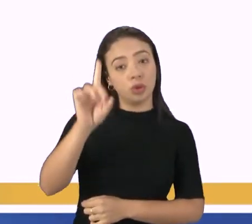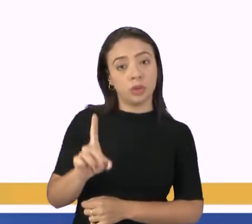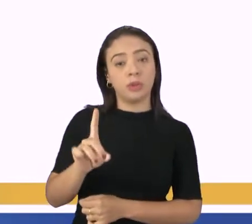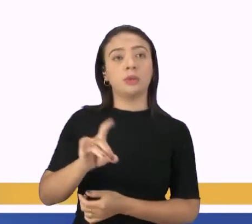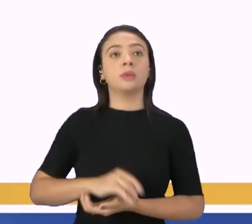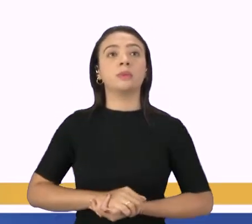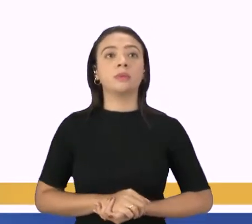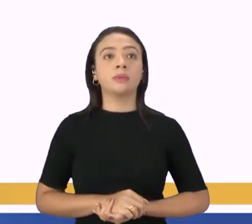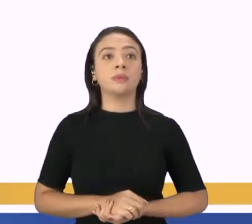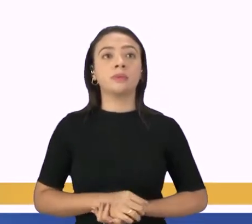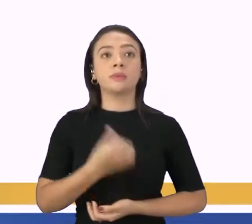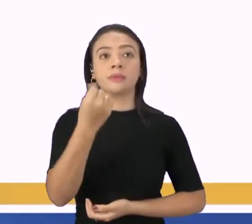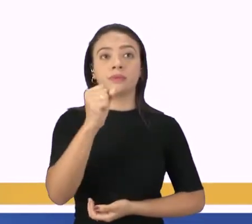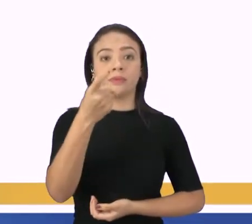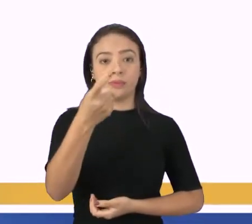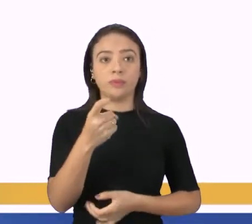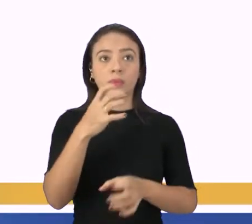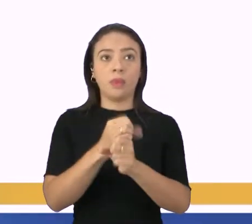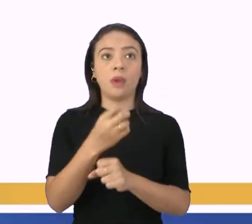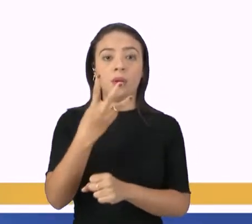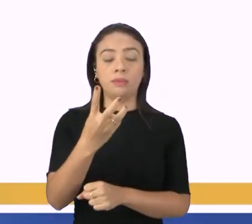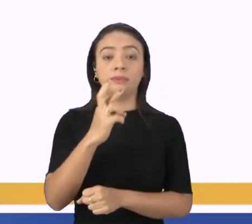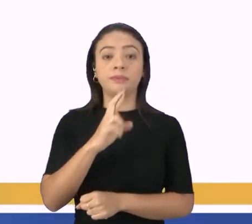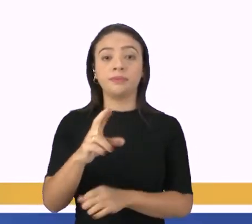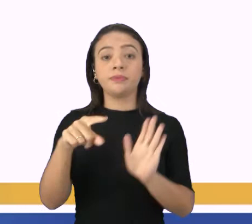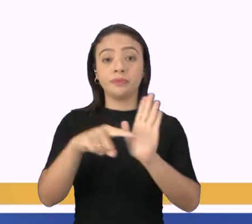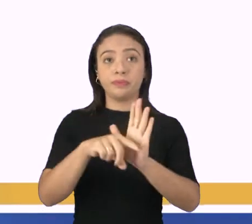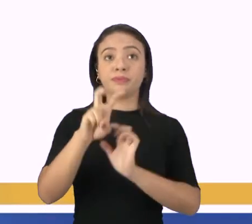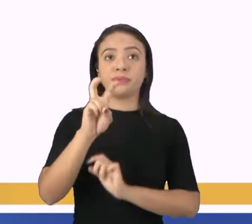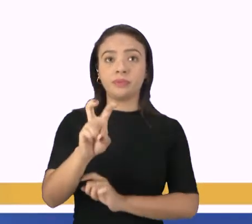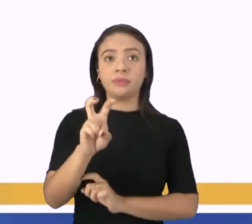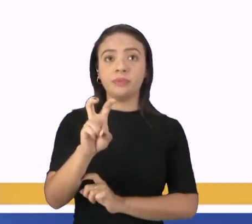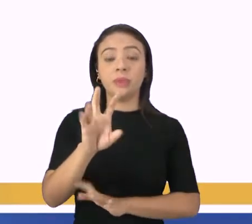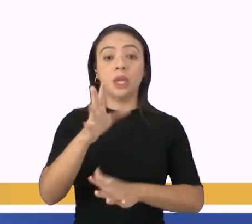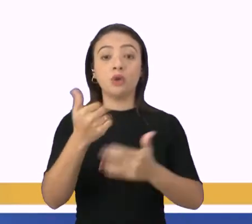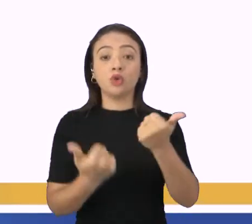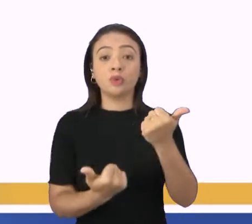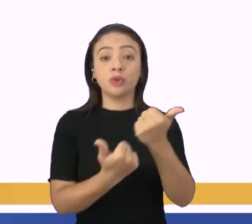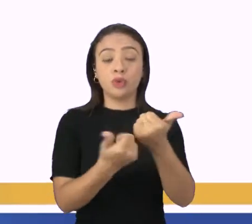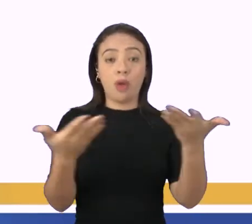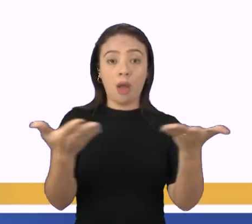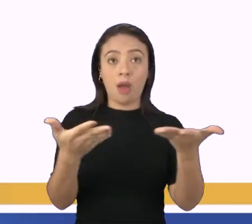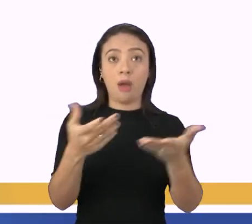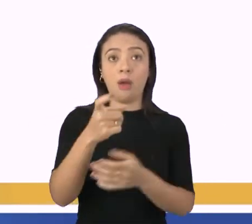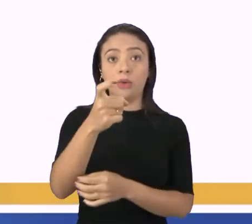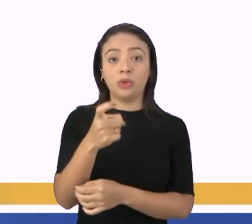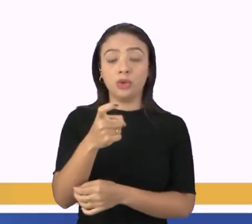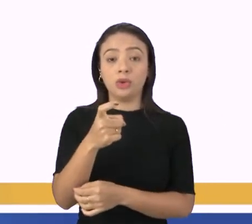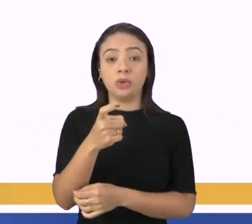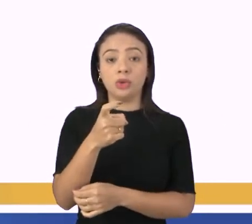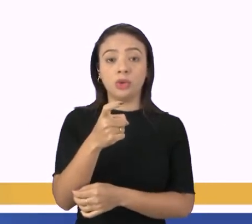vamos lá. 8x mais 3 igual a menos 5. Então, substituímos